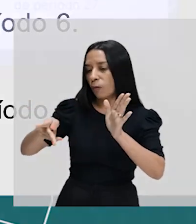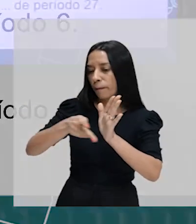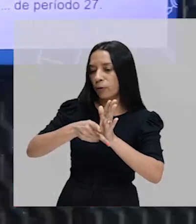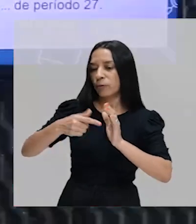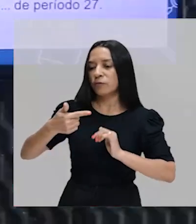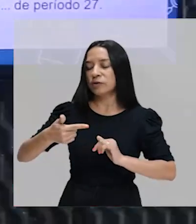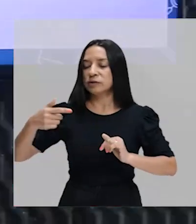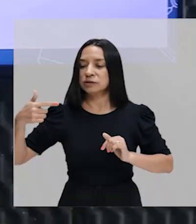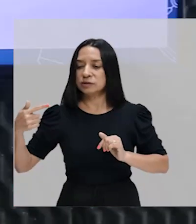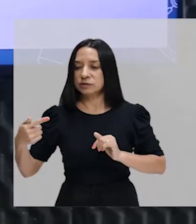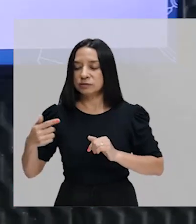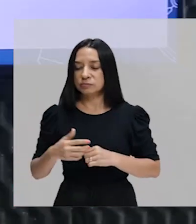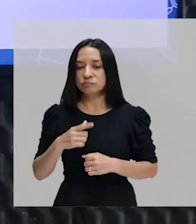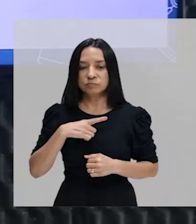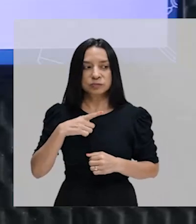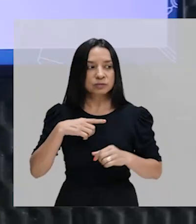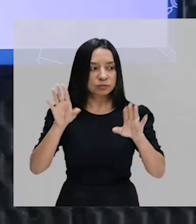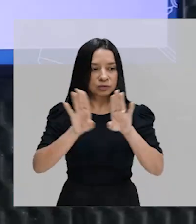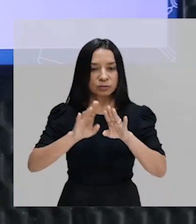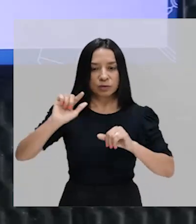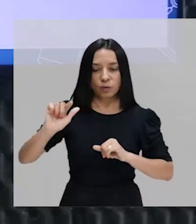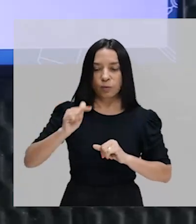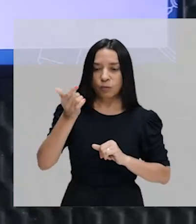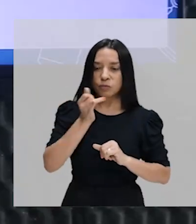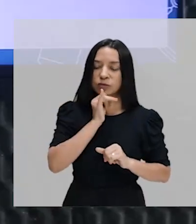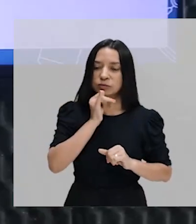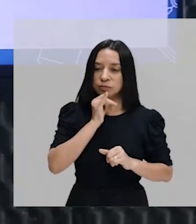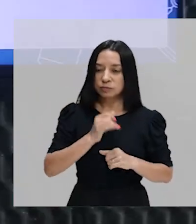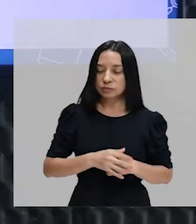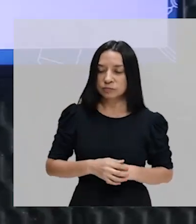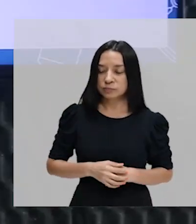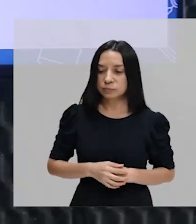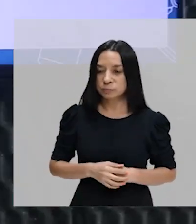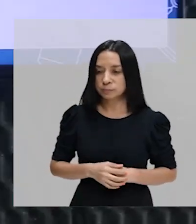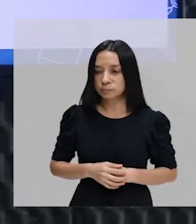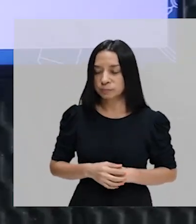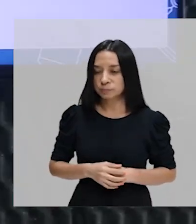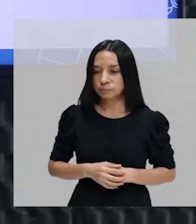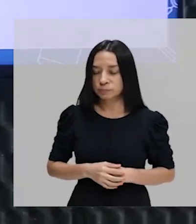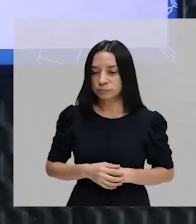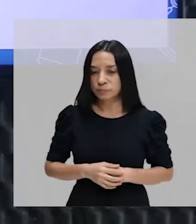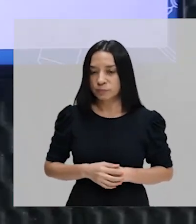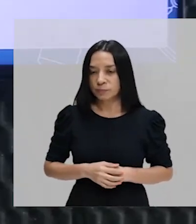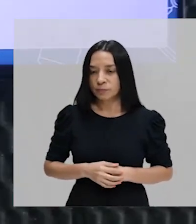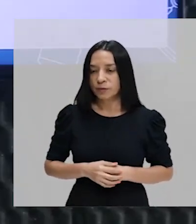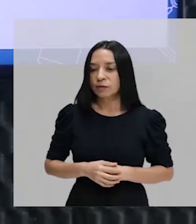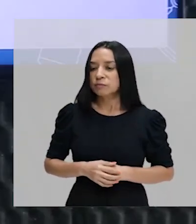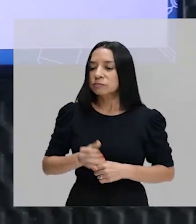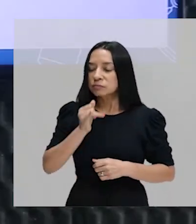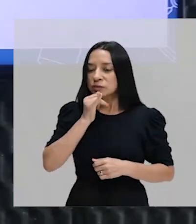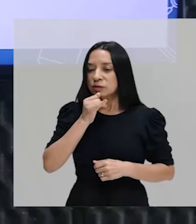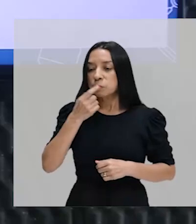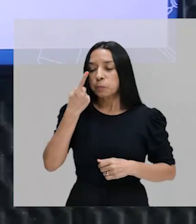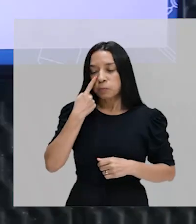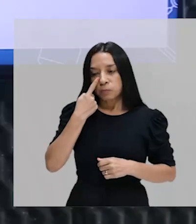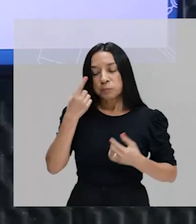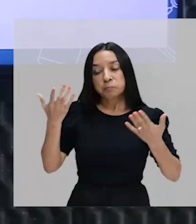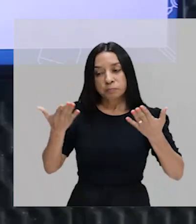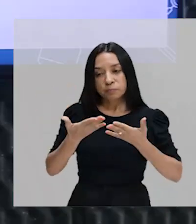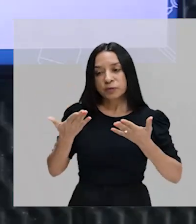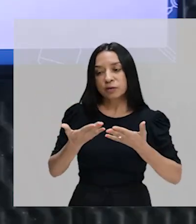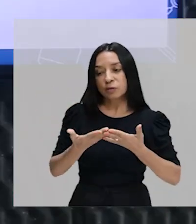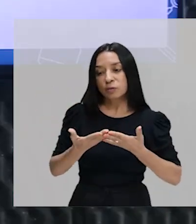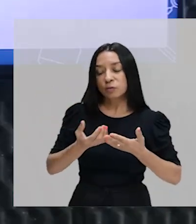27. Temos ainda outros exemplos, acompanha comigo. Aqui, no caso, esses exemplos que nós vamos ver são de